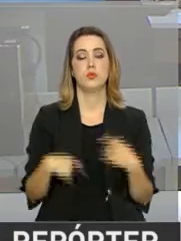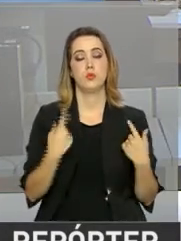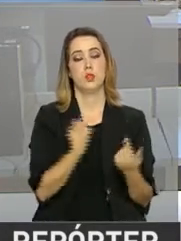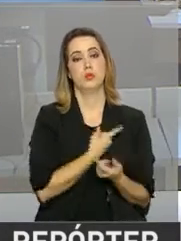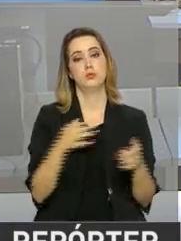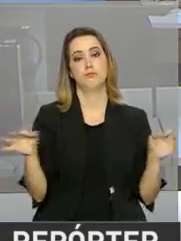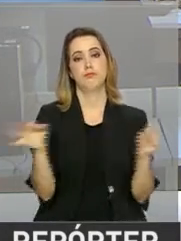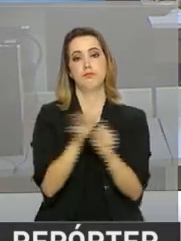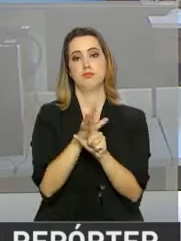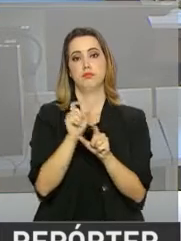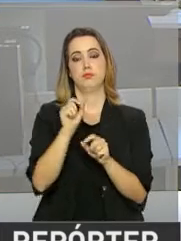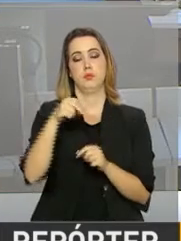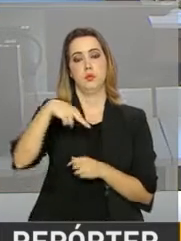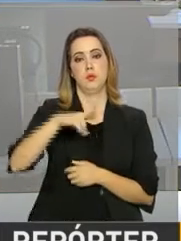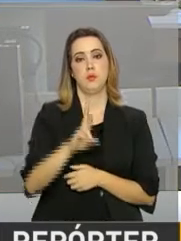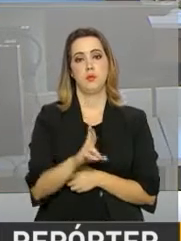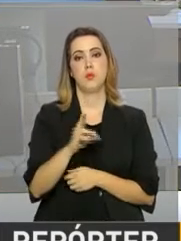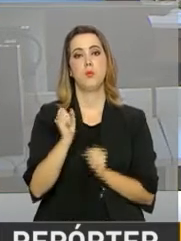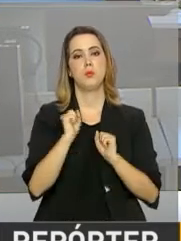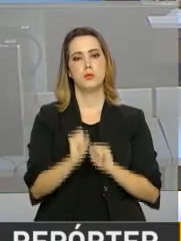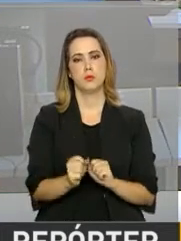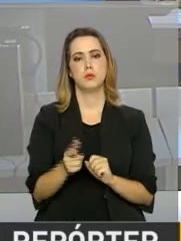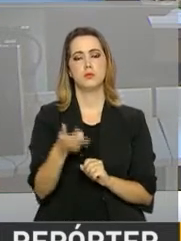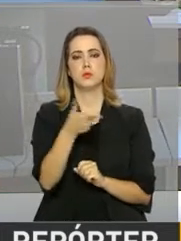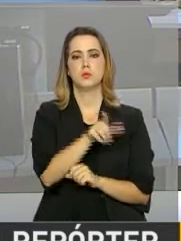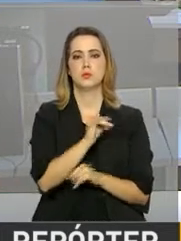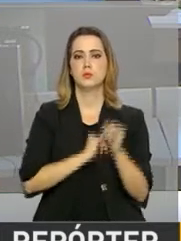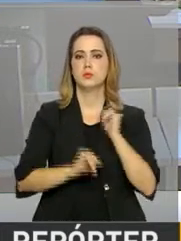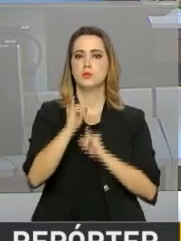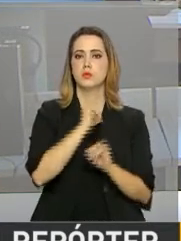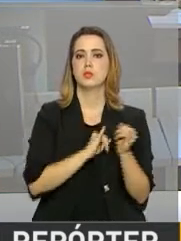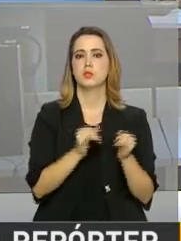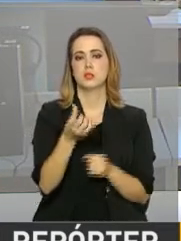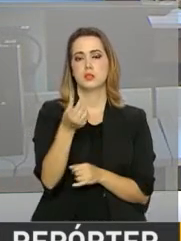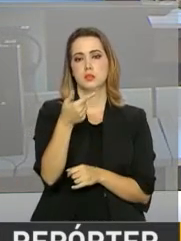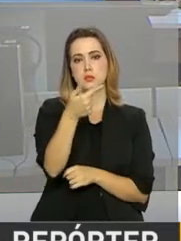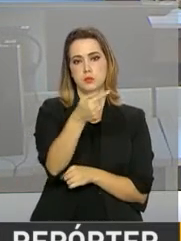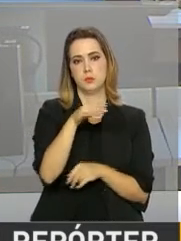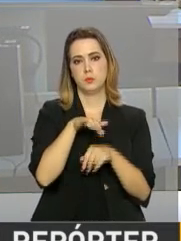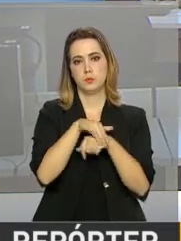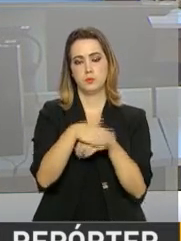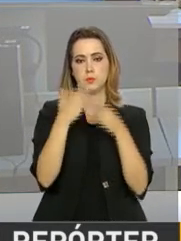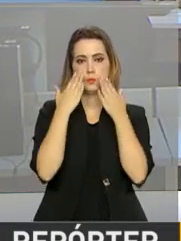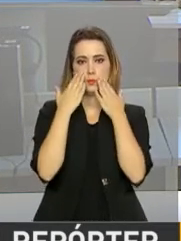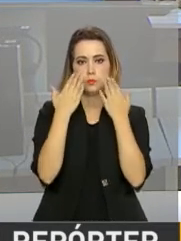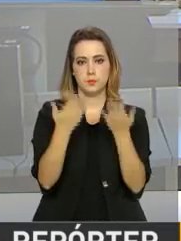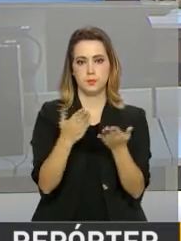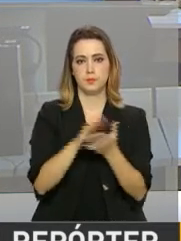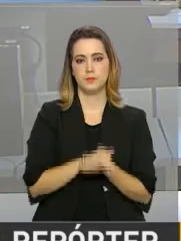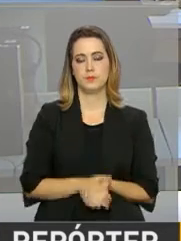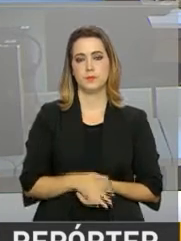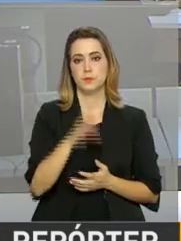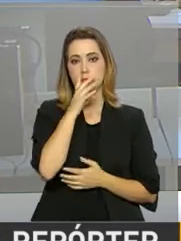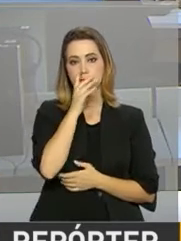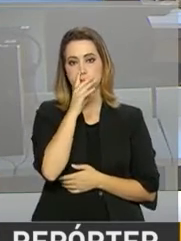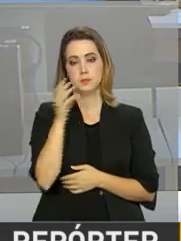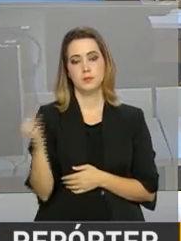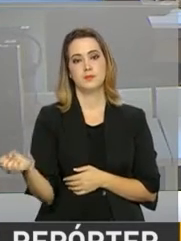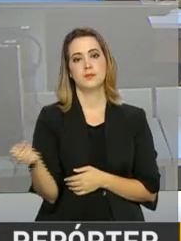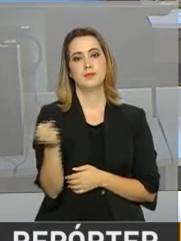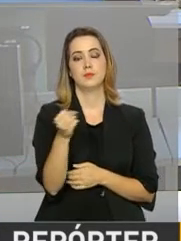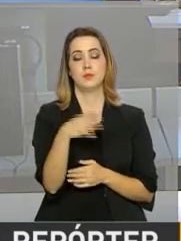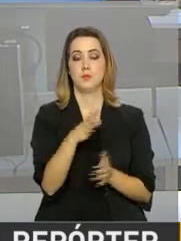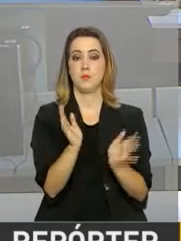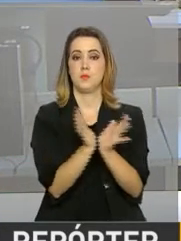termina esta edição do repórter nbr podemos voltar a qualquer momento com outras informações ou a sete da noite na próxima edição acompanhe as novidades também